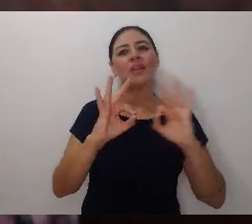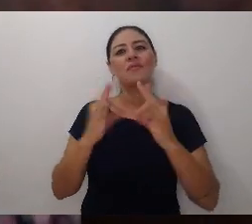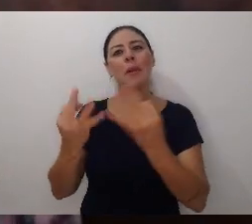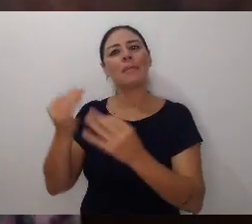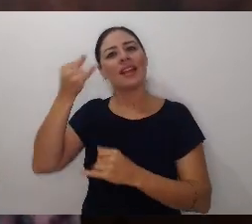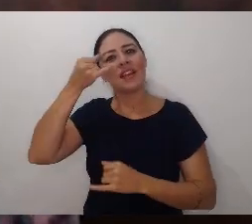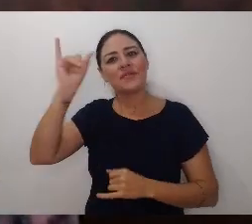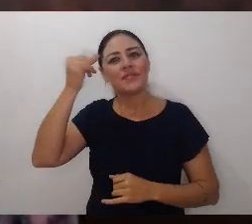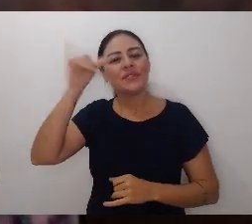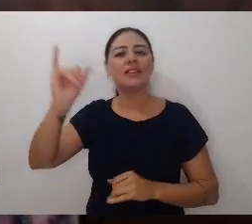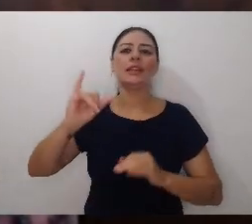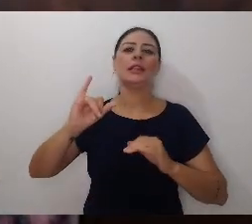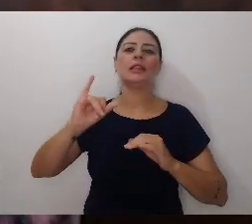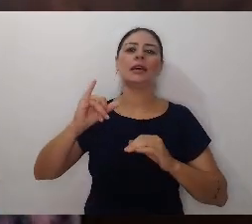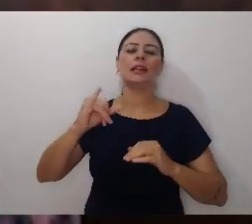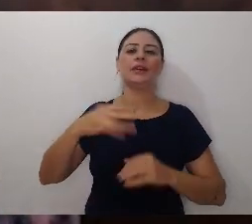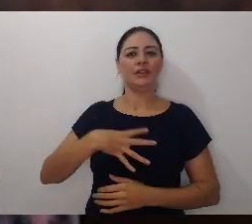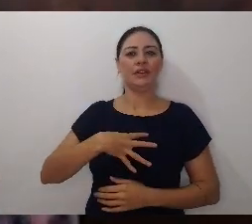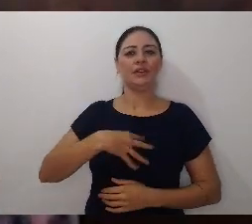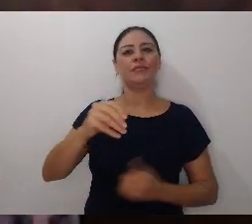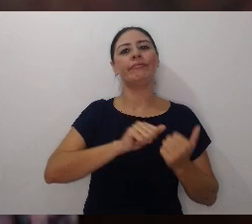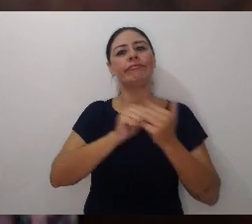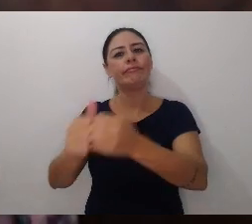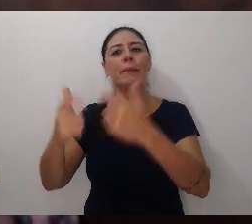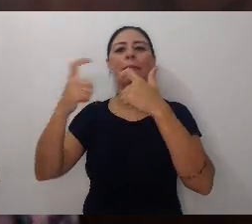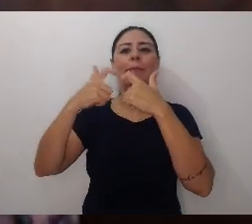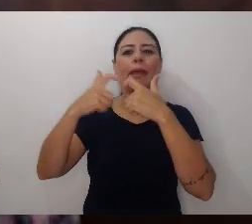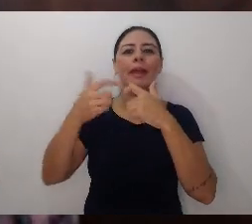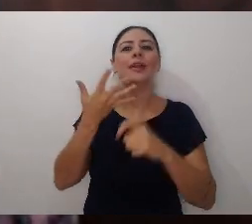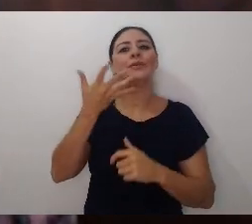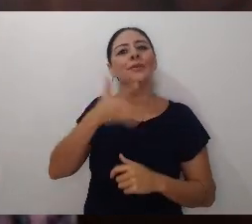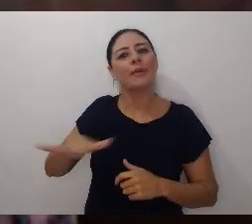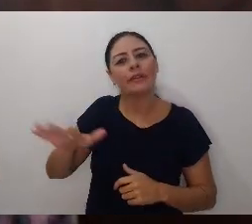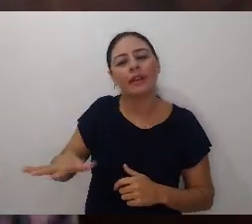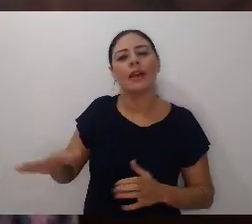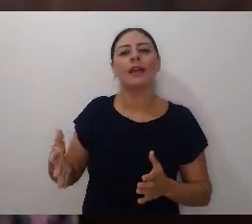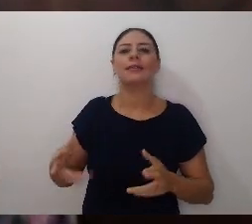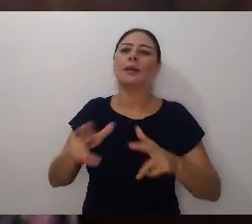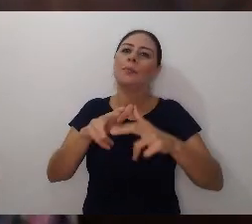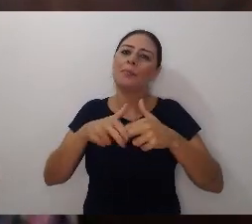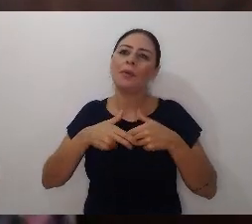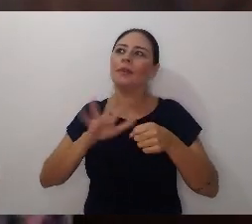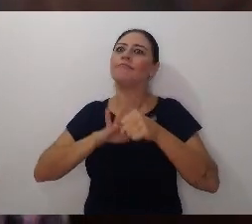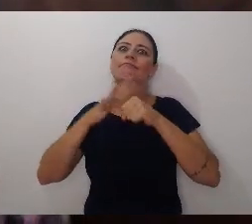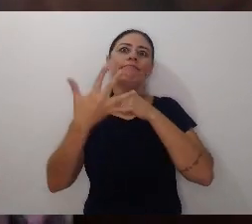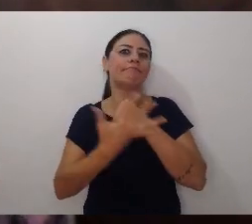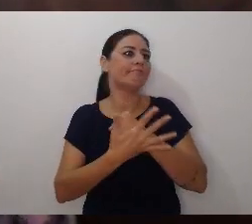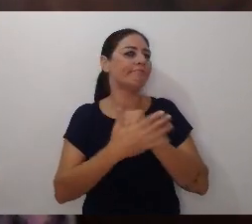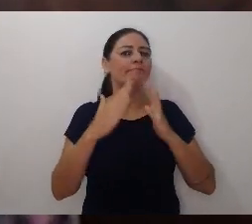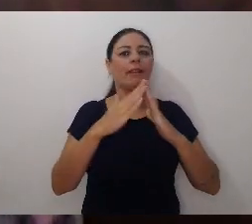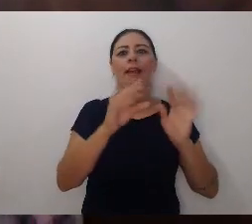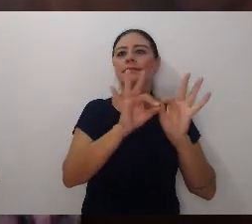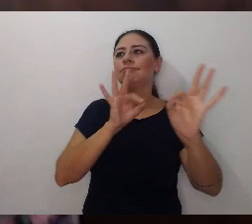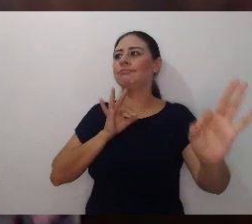eles trouxeram uma preocupação, né? Porque assim, como as famílias estão evitando levar as